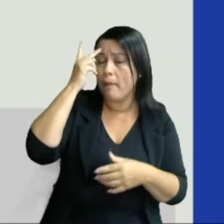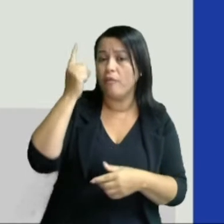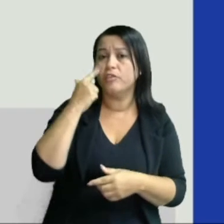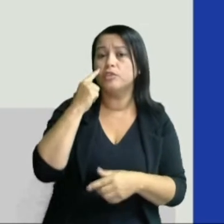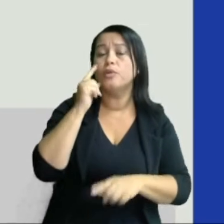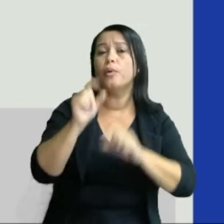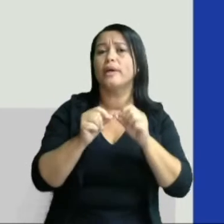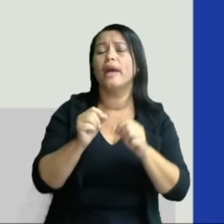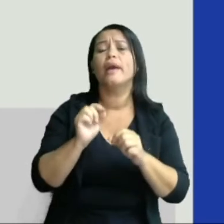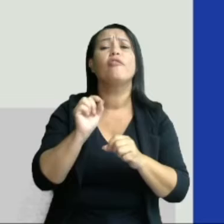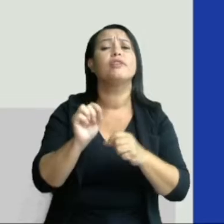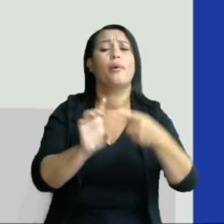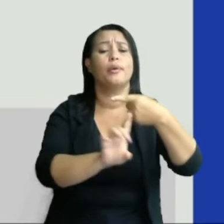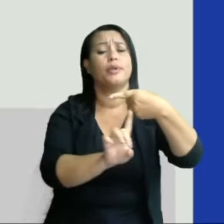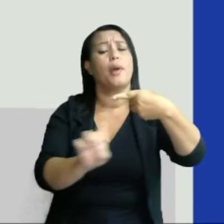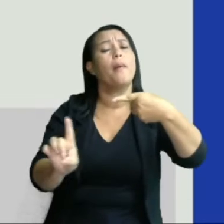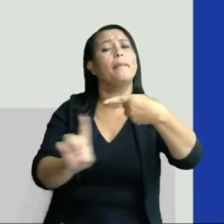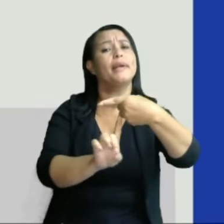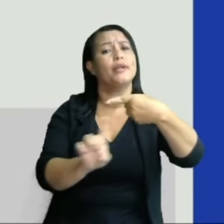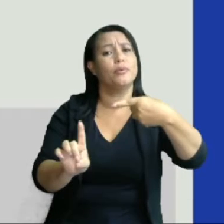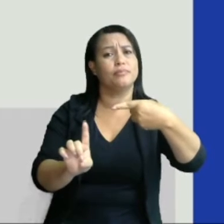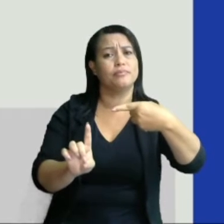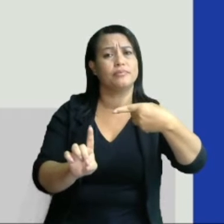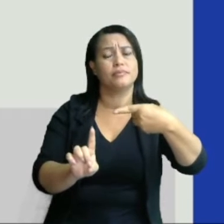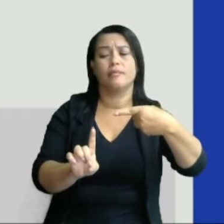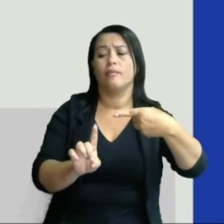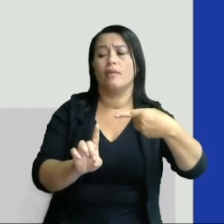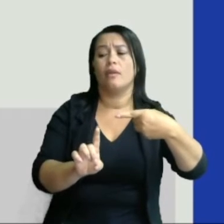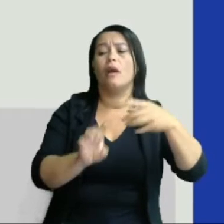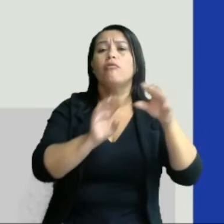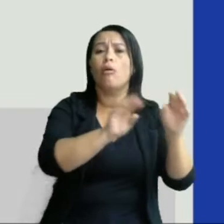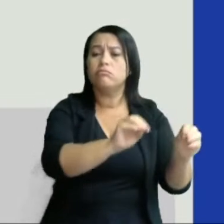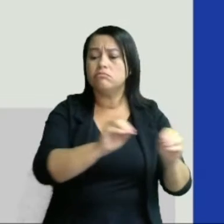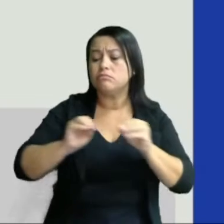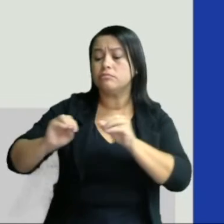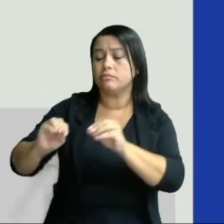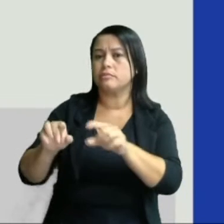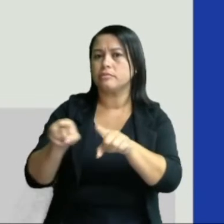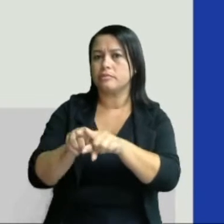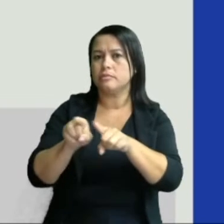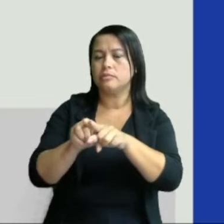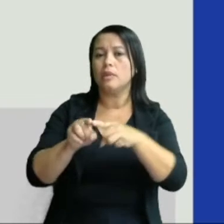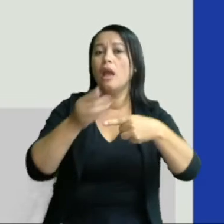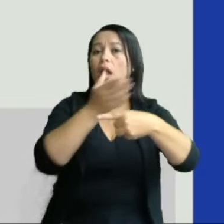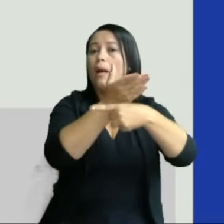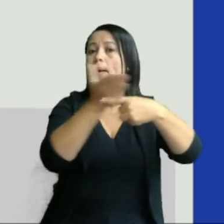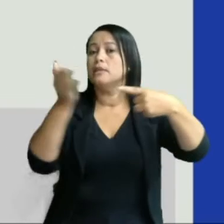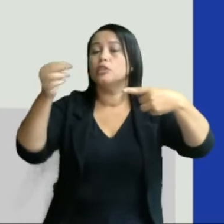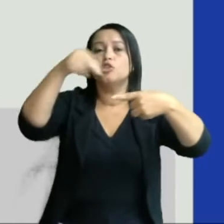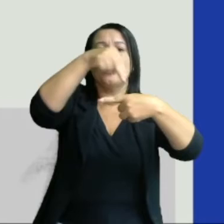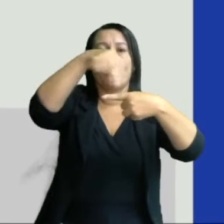com esse denominador? Eu vou repetir. E o numerador eu resolvo